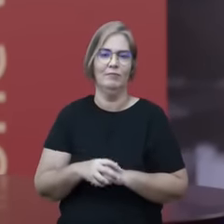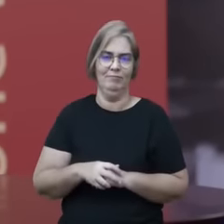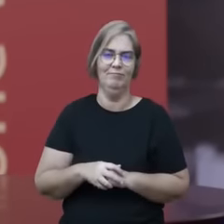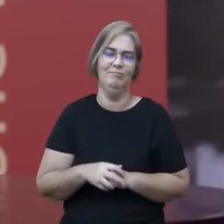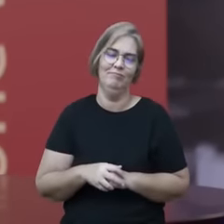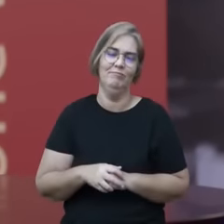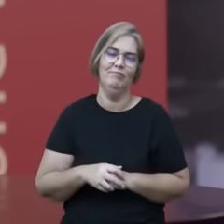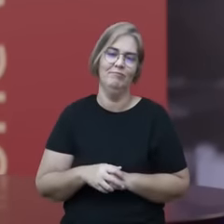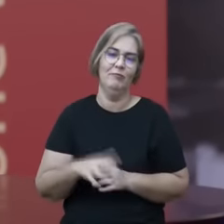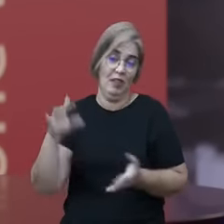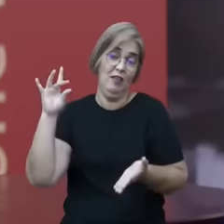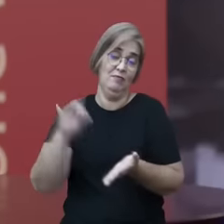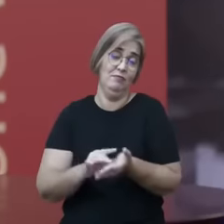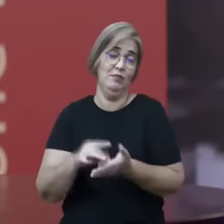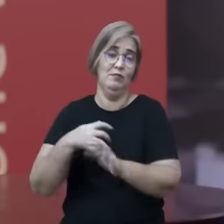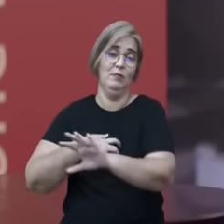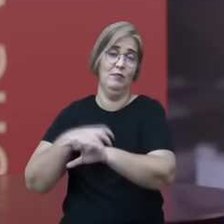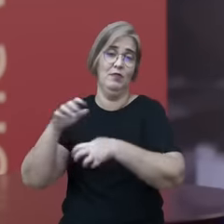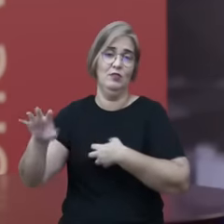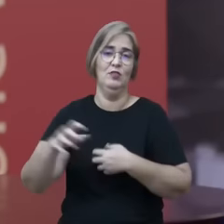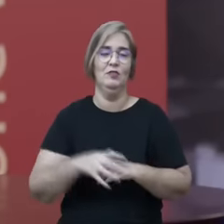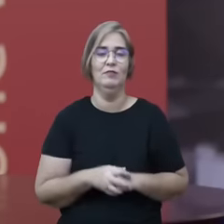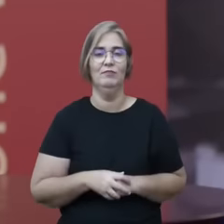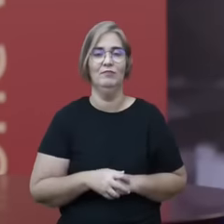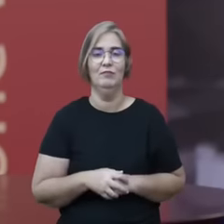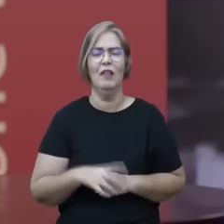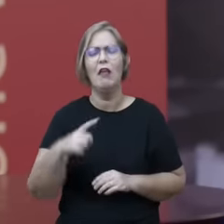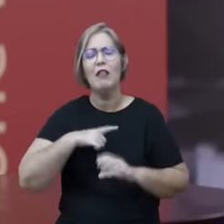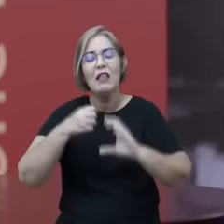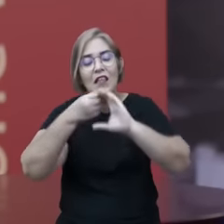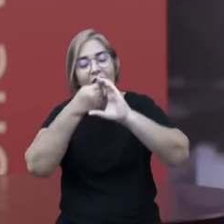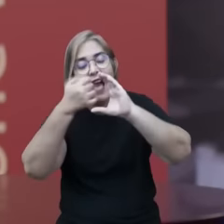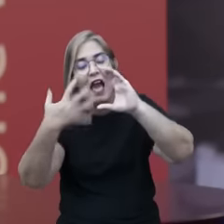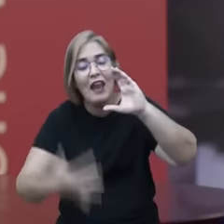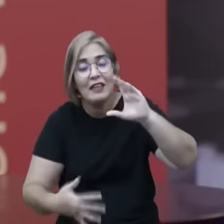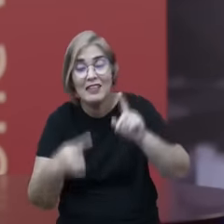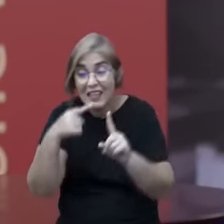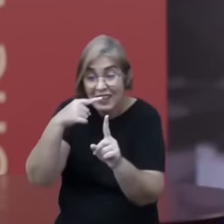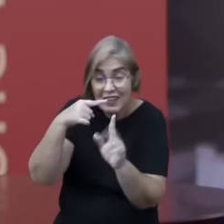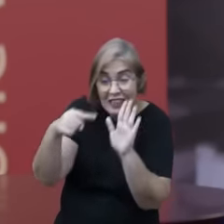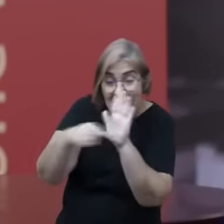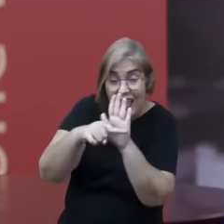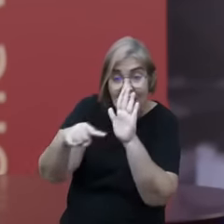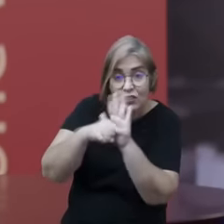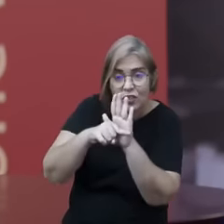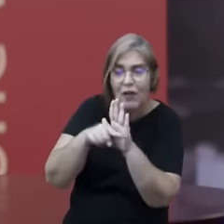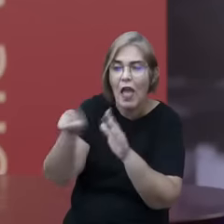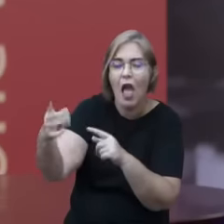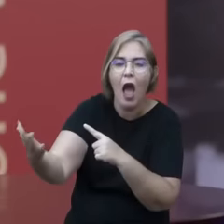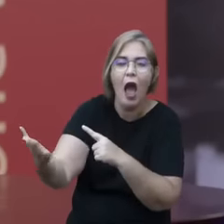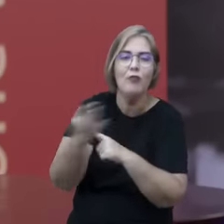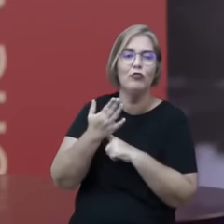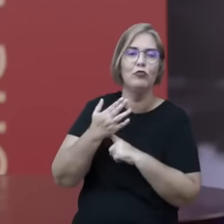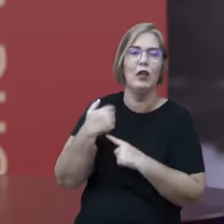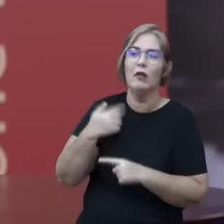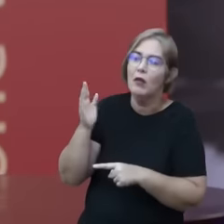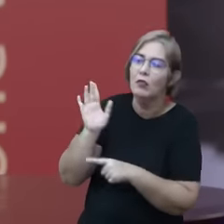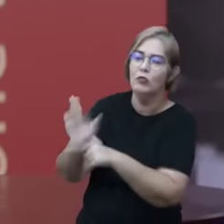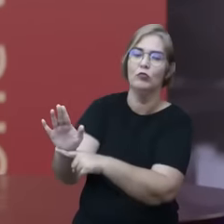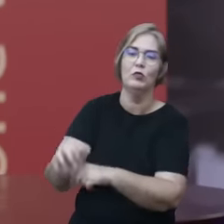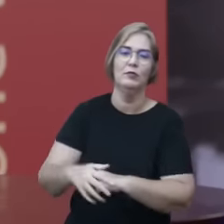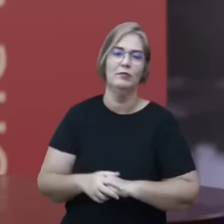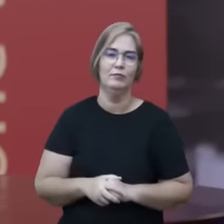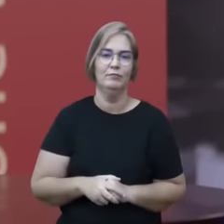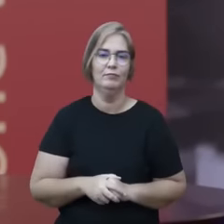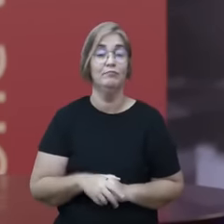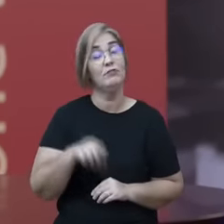é? E é são essas categorias negativas que nos fazem reconhecer a humanidade, não é? Eu acho que